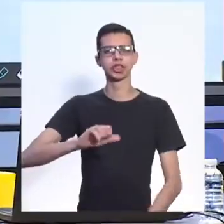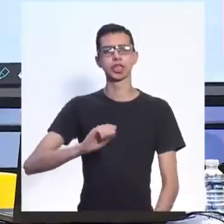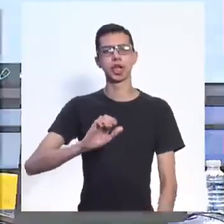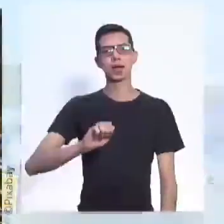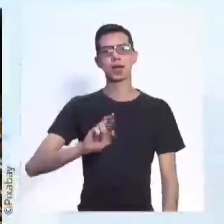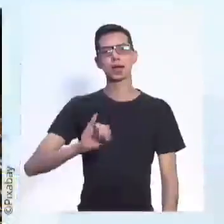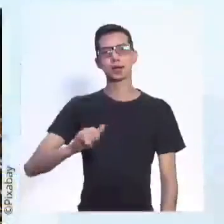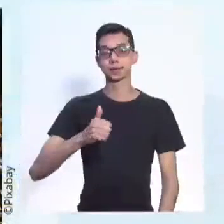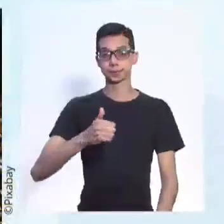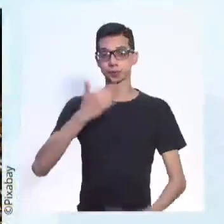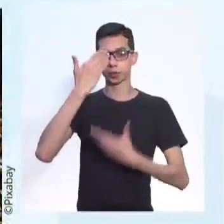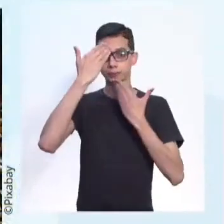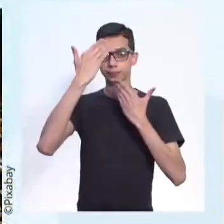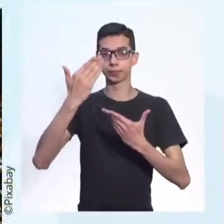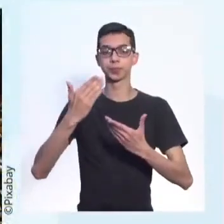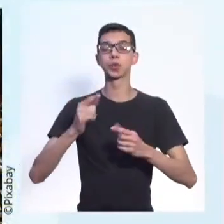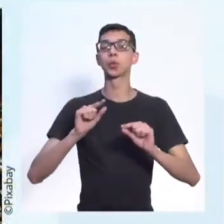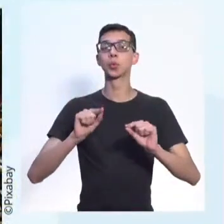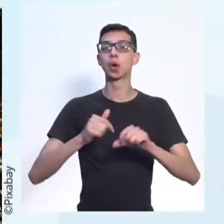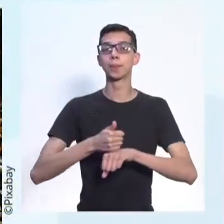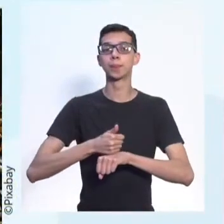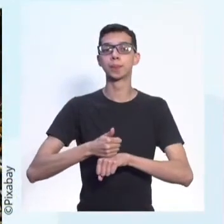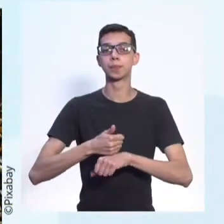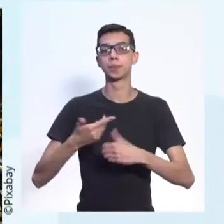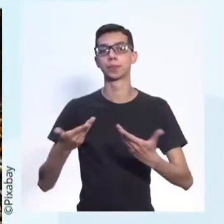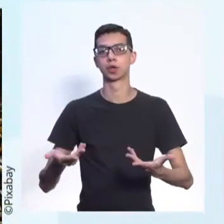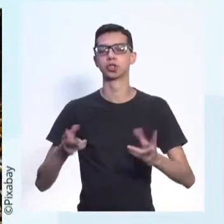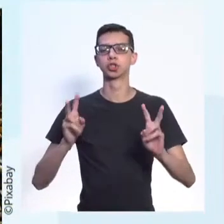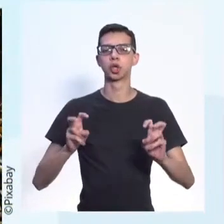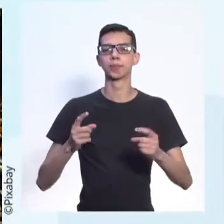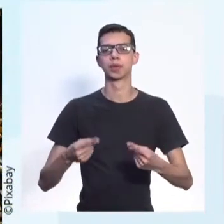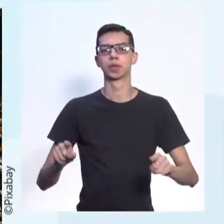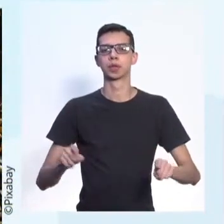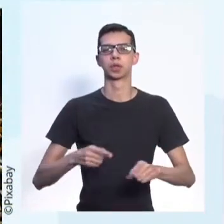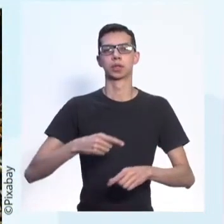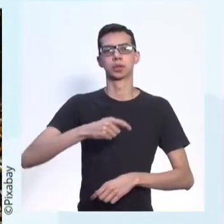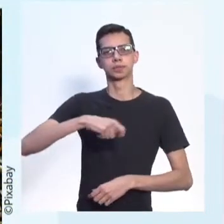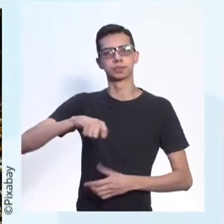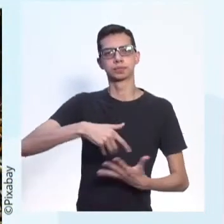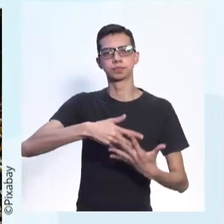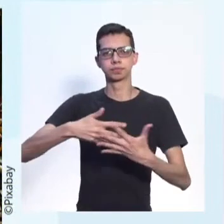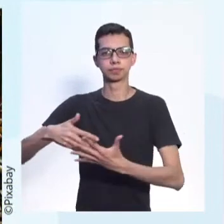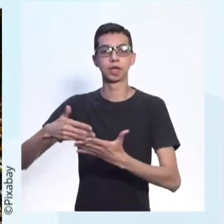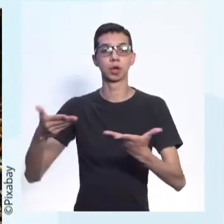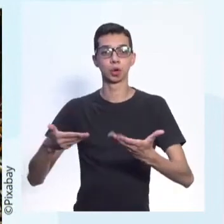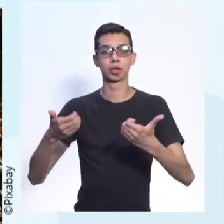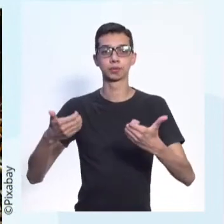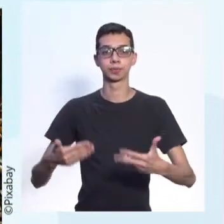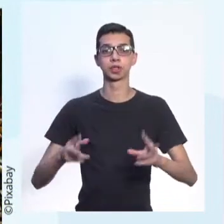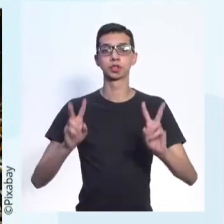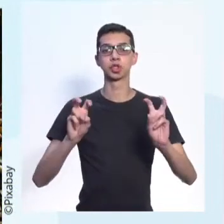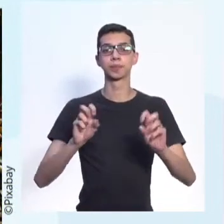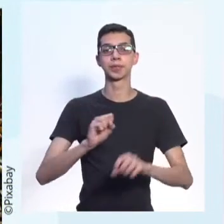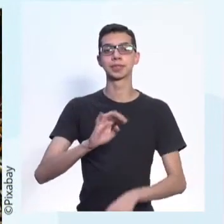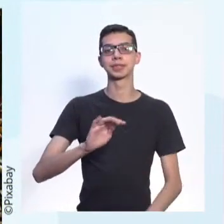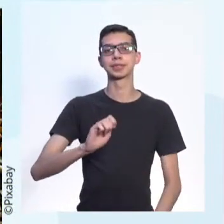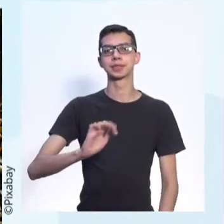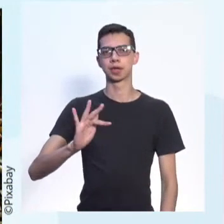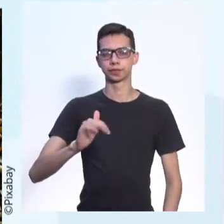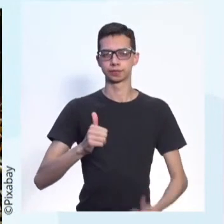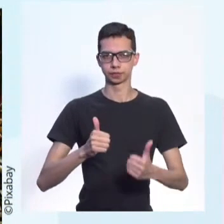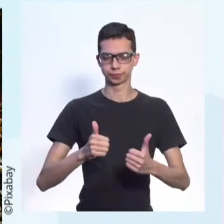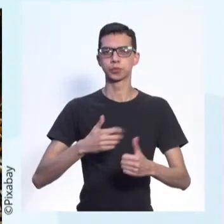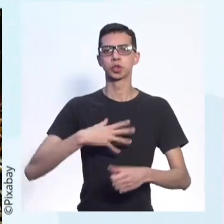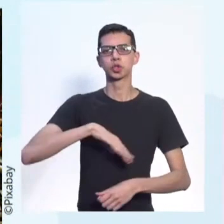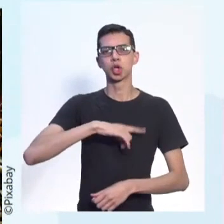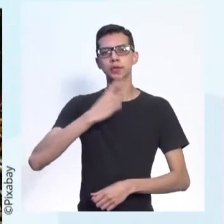são as profissões e profissionais relacionados à produção musical? Agora a gente vai falar do staff, tá? Quando assistimos a um concerto,